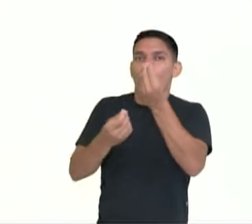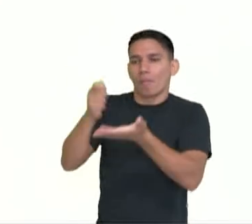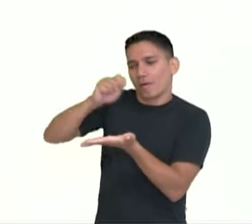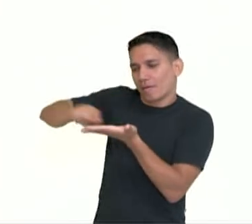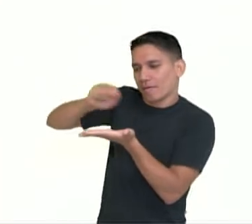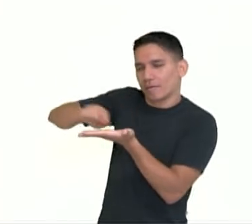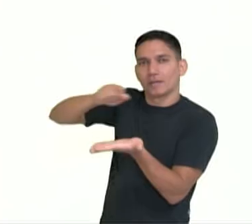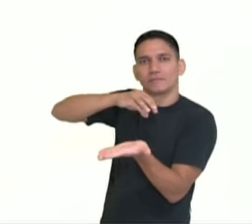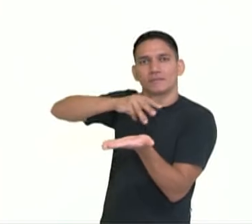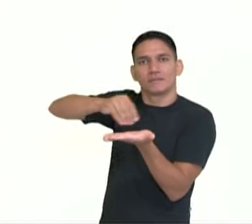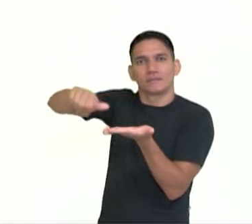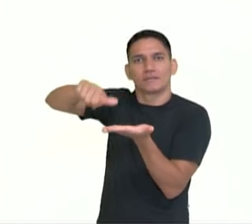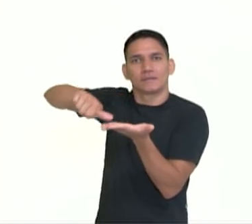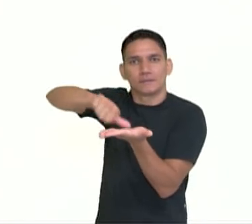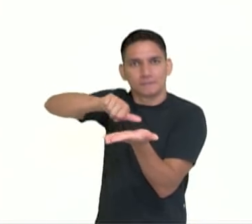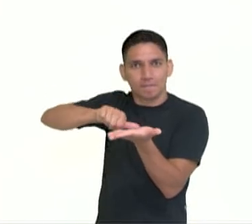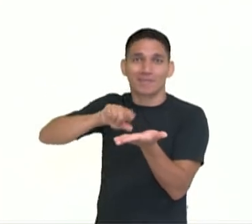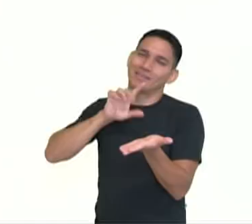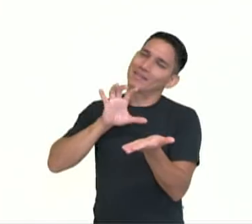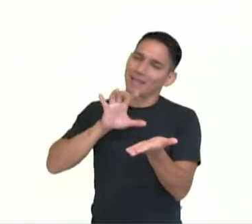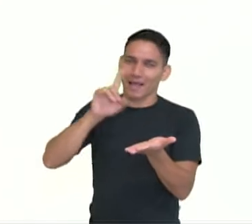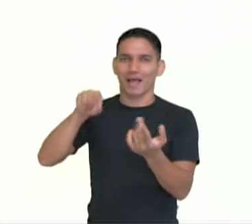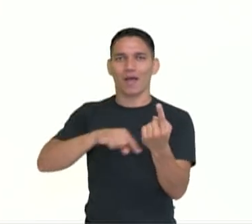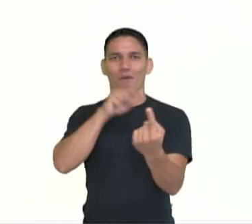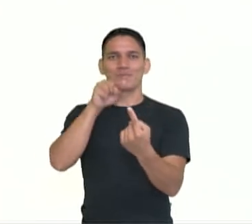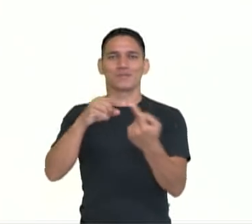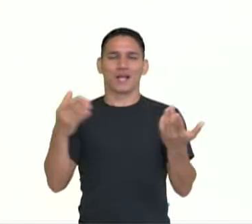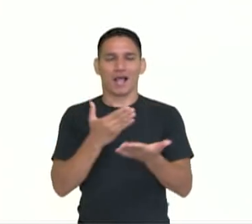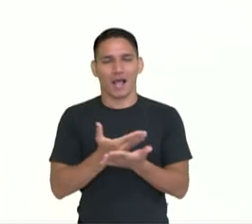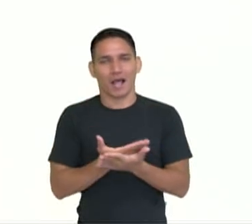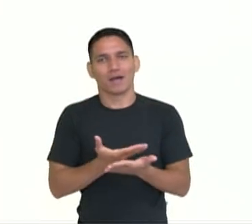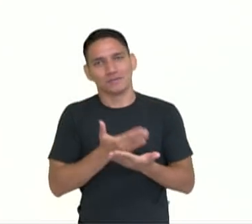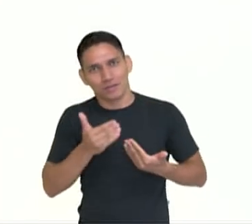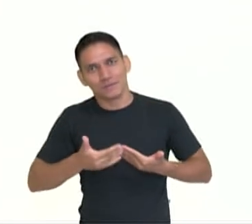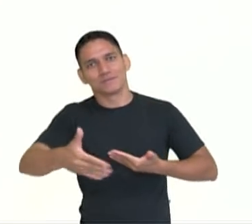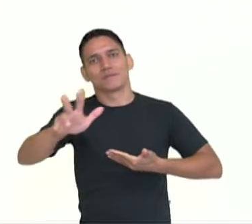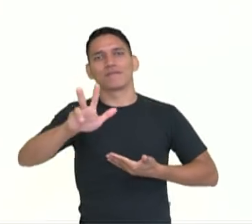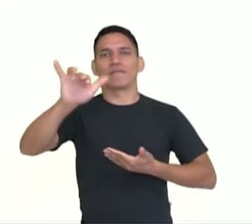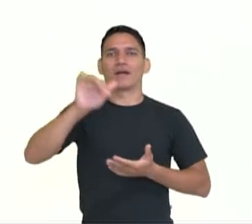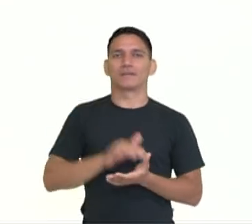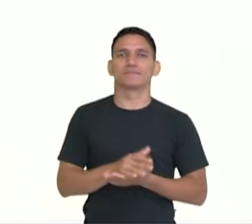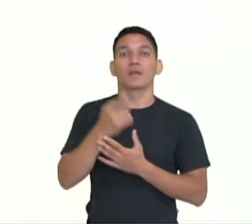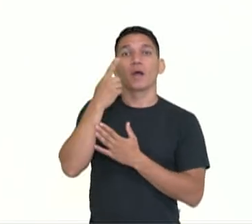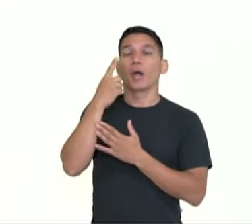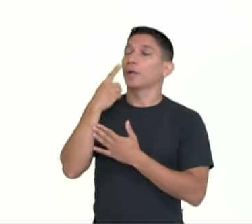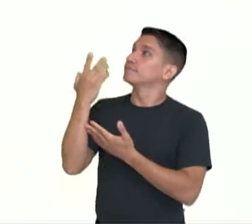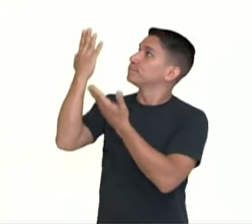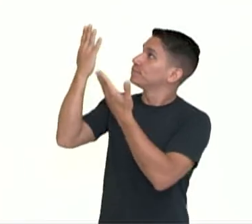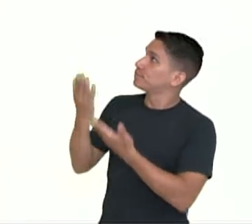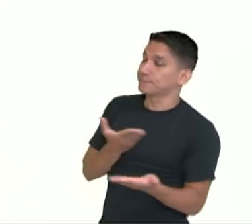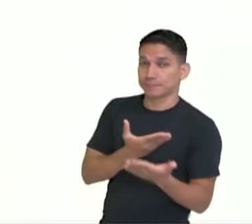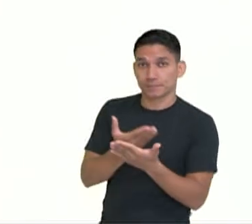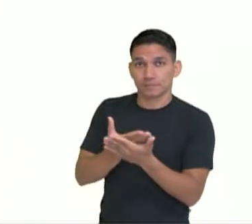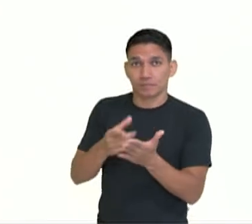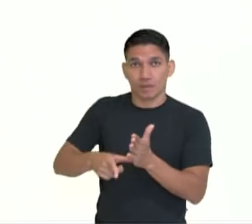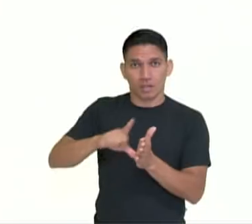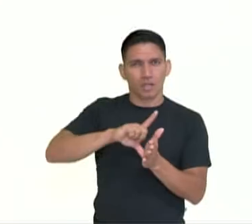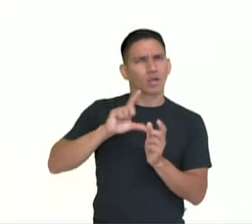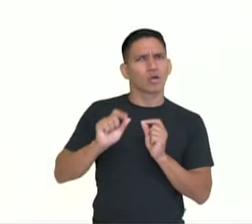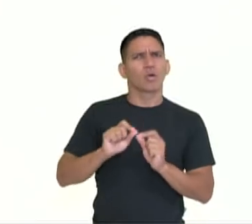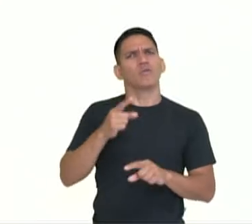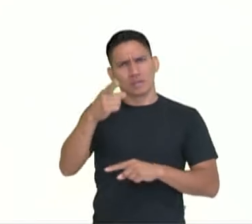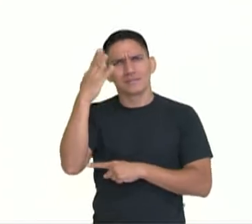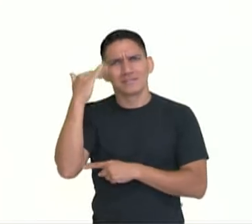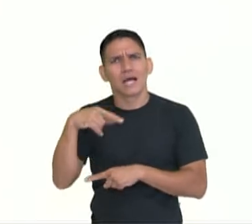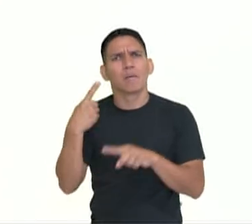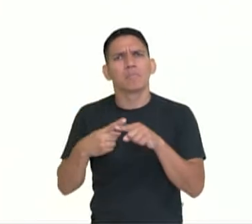Mesopotâmia. Esses então são os objetivos da aula de hoje. Vamos aí para os nossos conhecimentos prévios. Você sabe por que parte do norte da